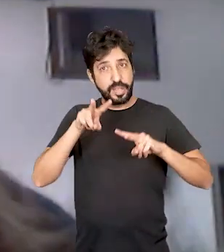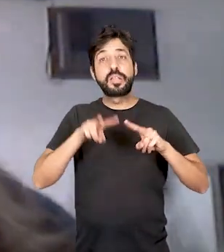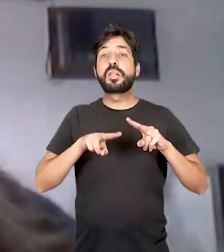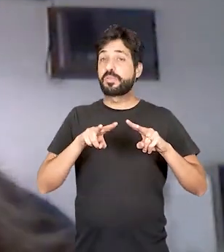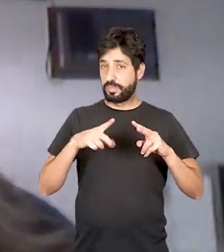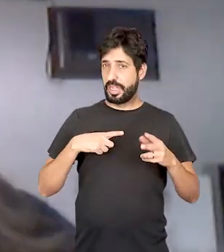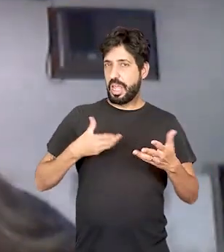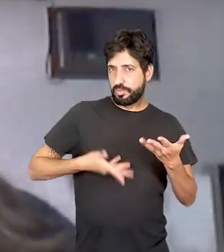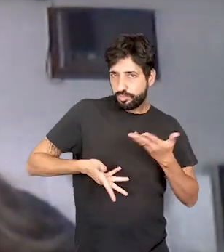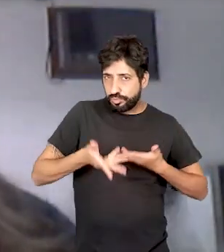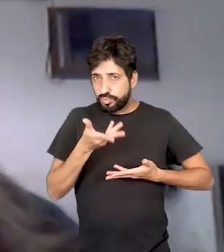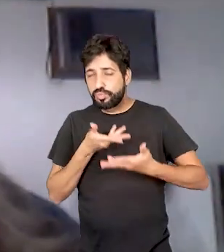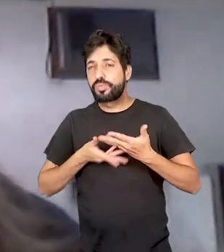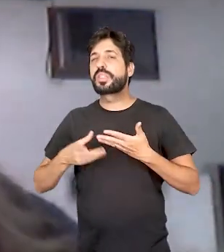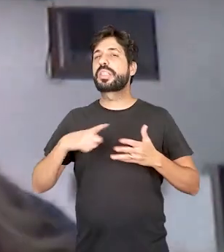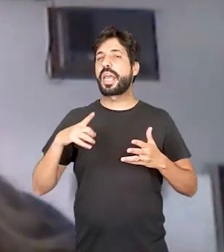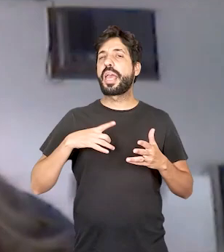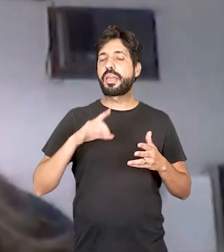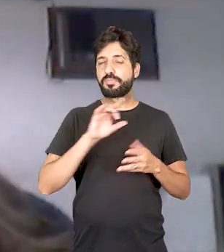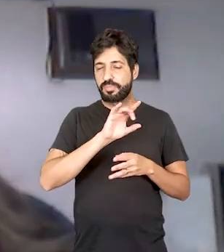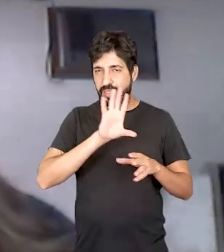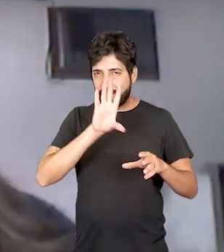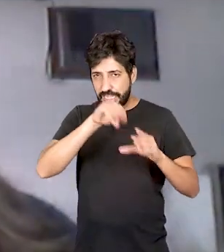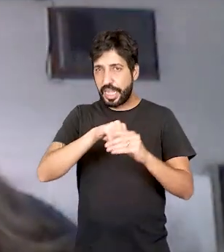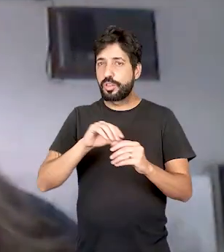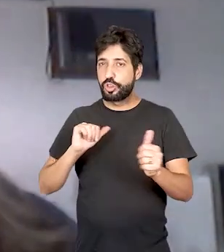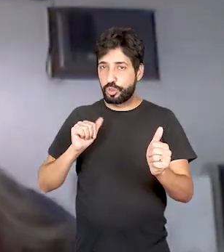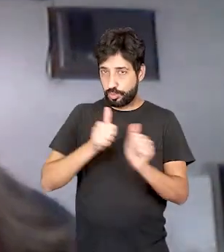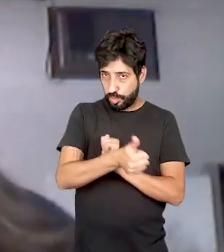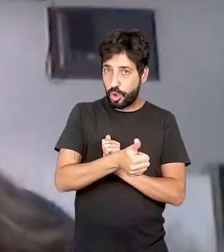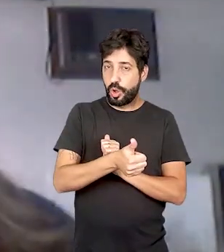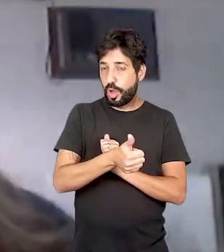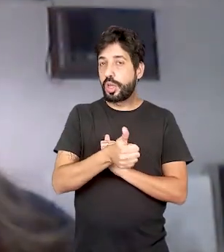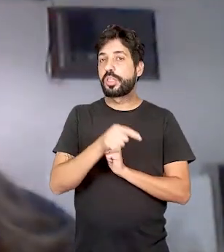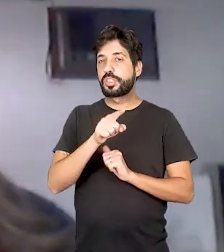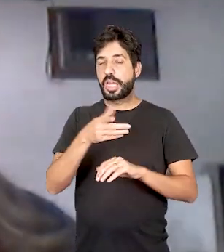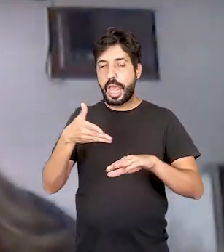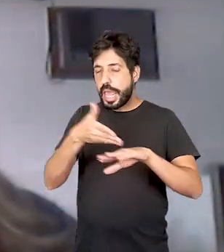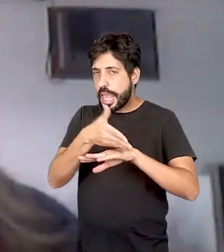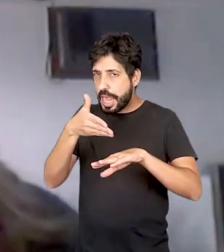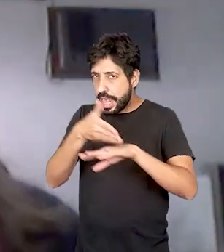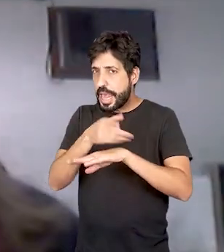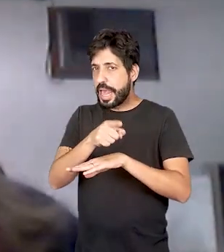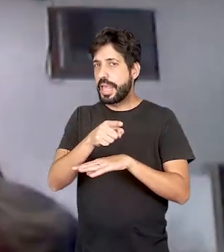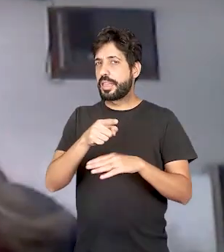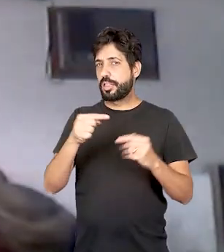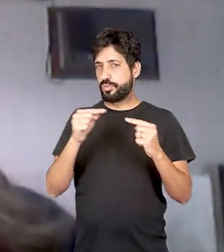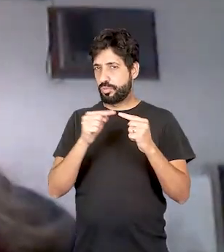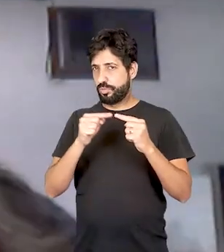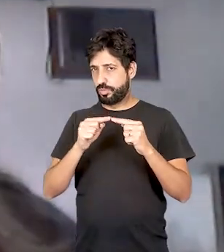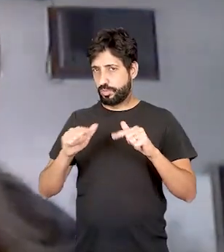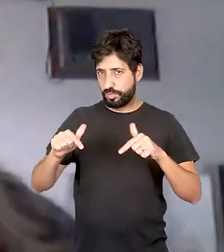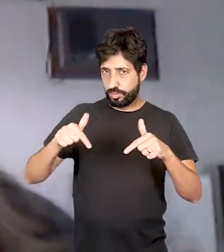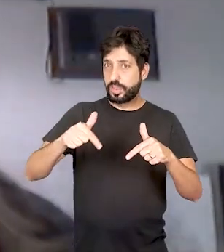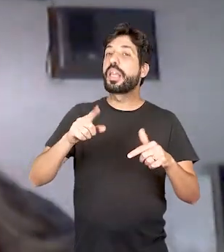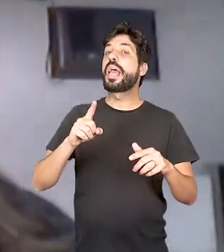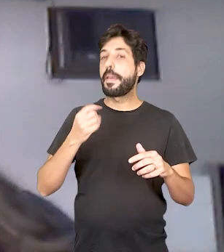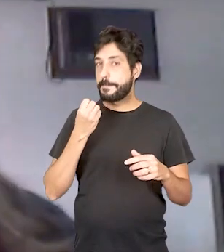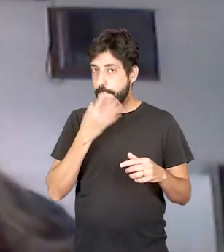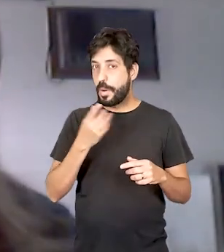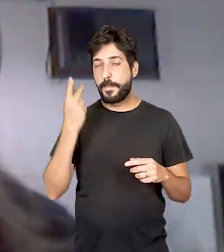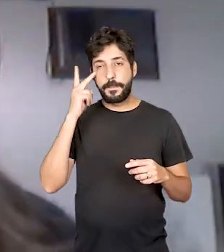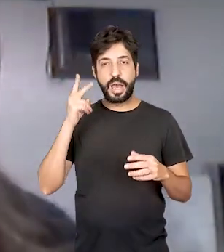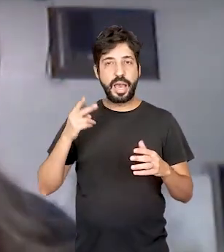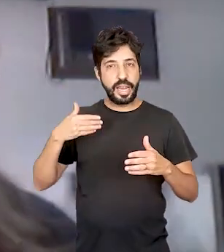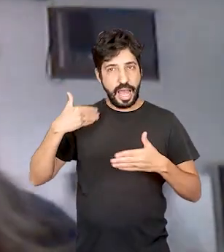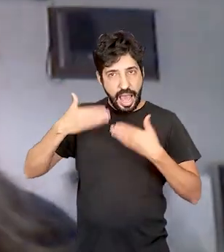de forma articulada com as particularidades do esporte, as informações utilizadas de forma adequada auxiliarão os